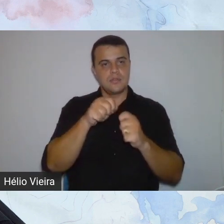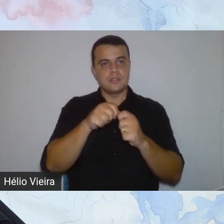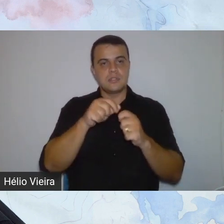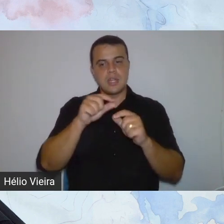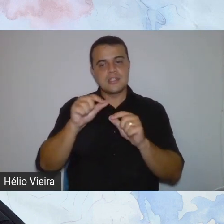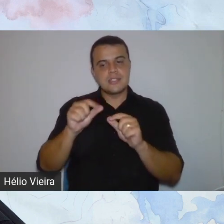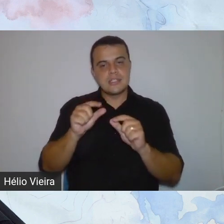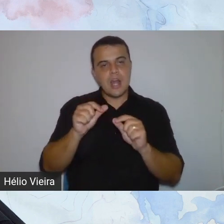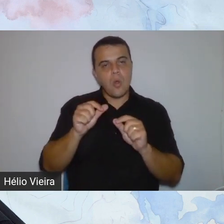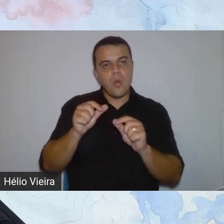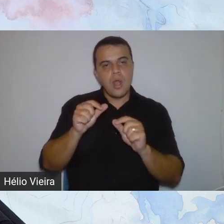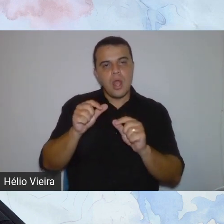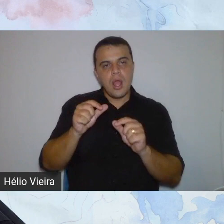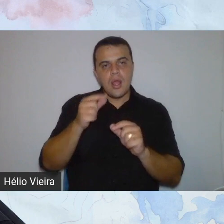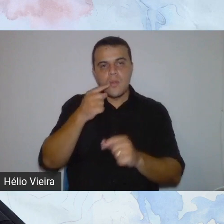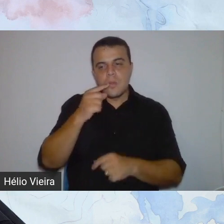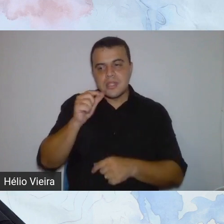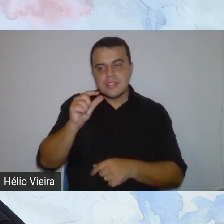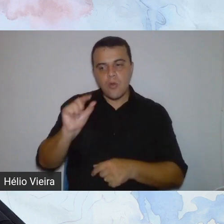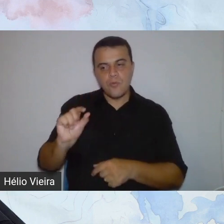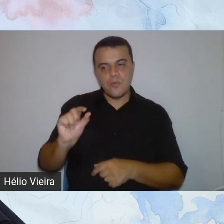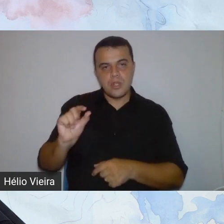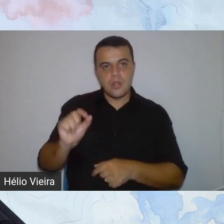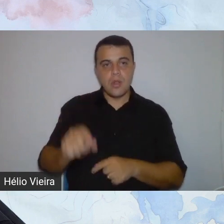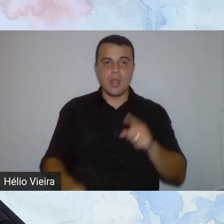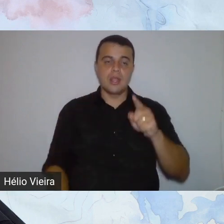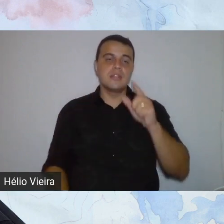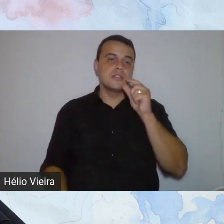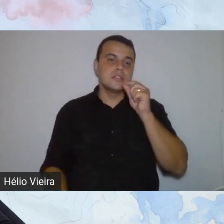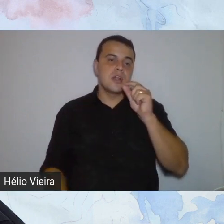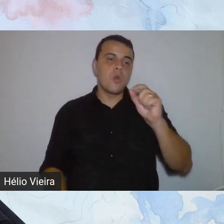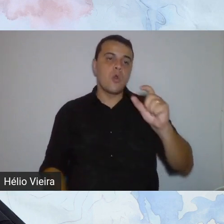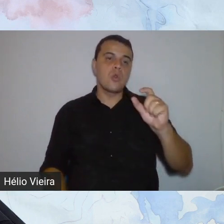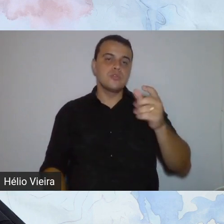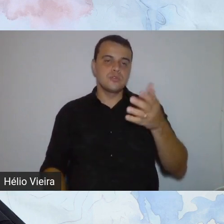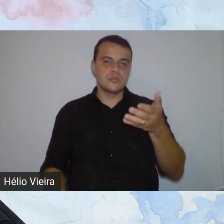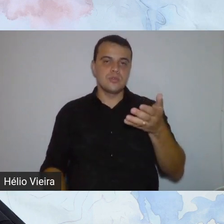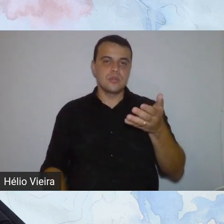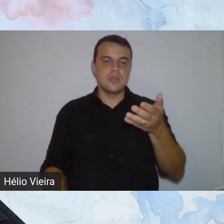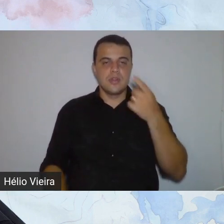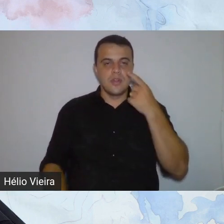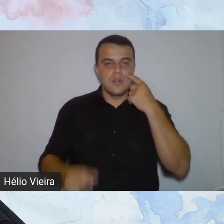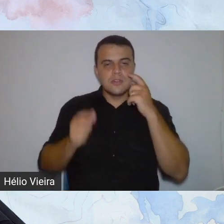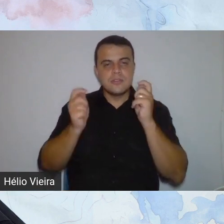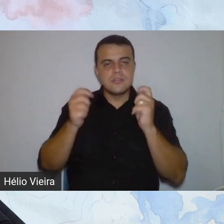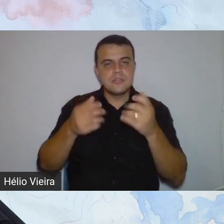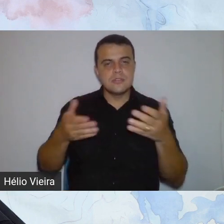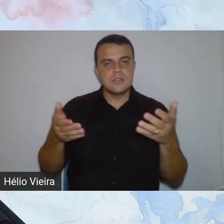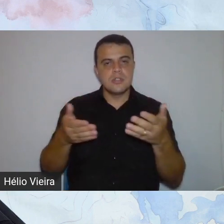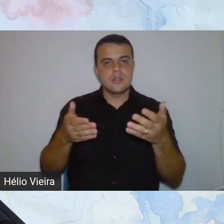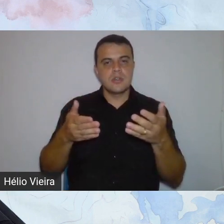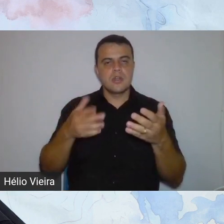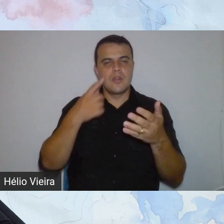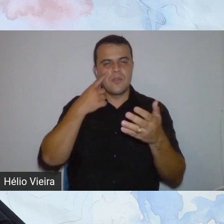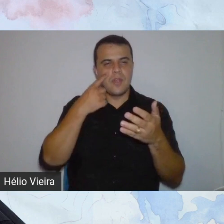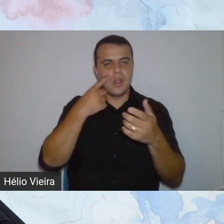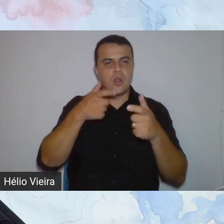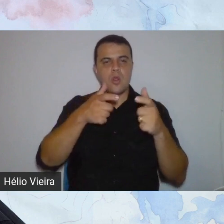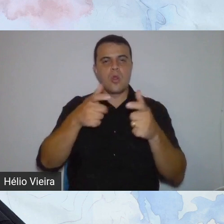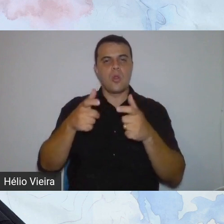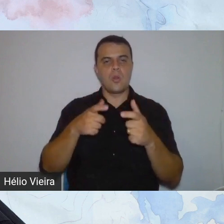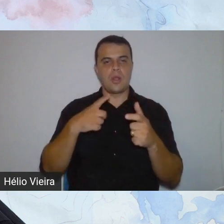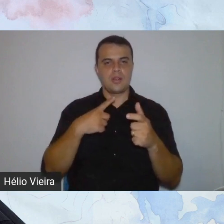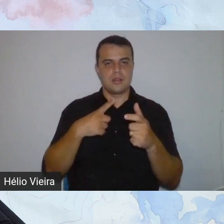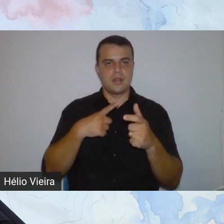fino. Este daqui eu fiz com o sal grosso. E aí, ó, vocês podem reparar que fica marcado o lugar onde o sol